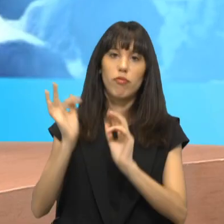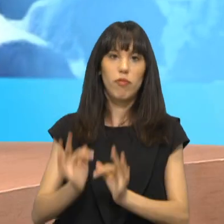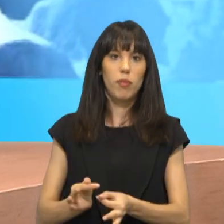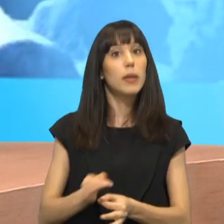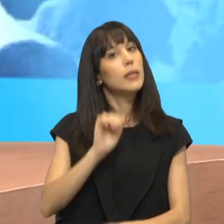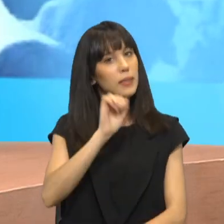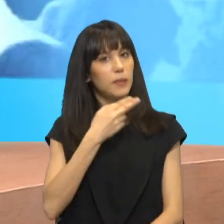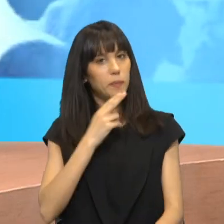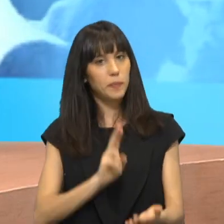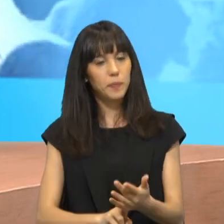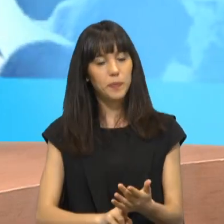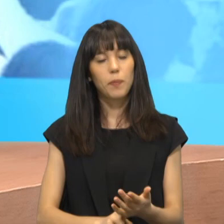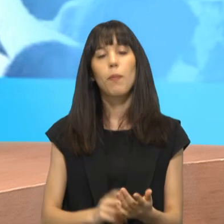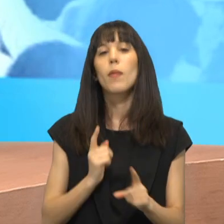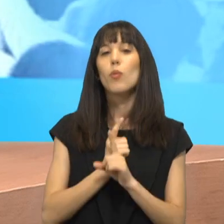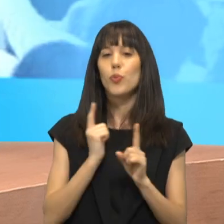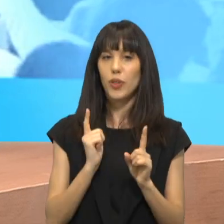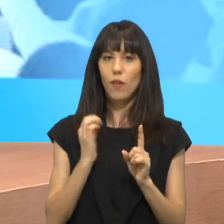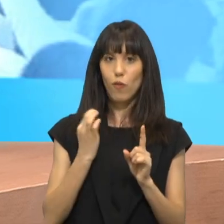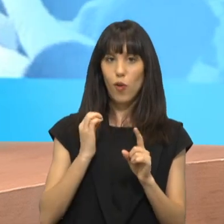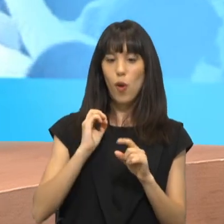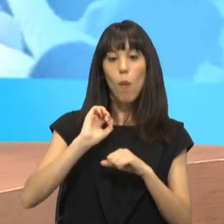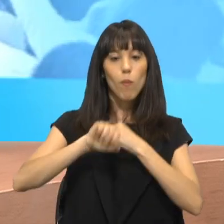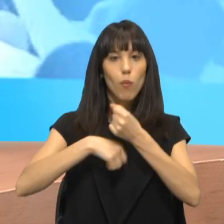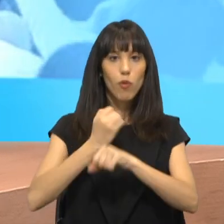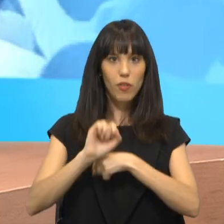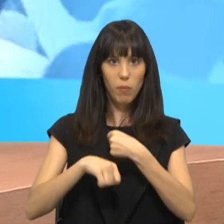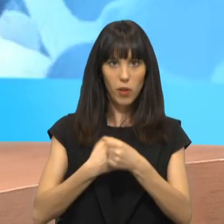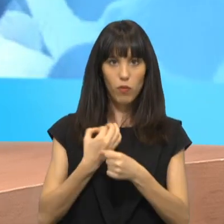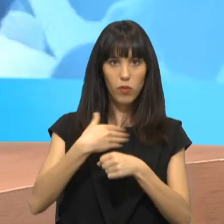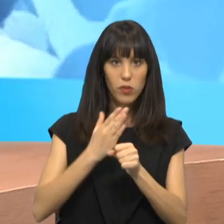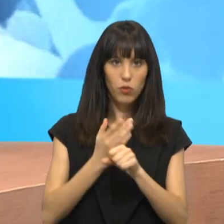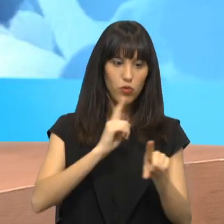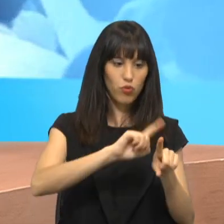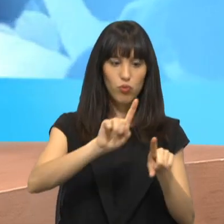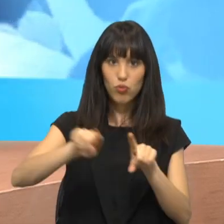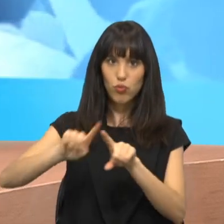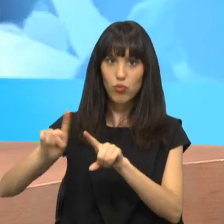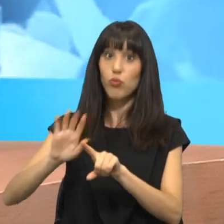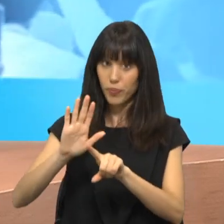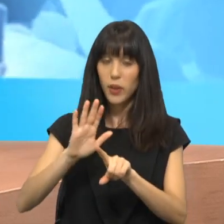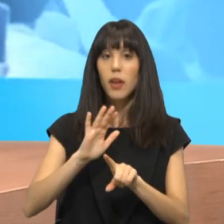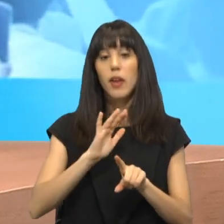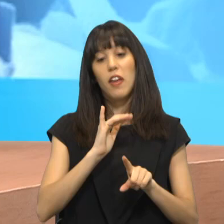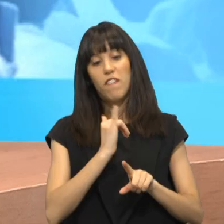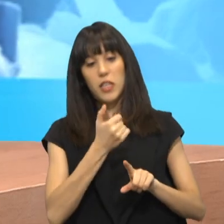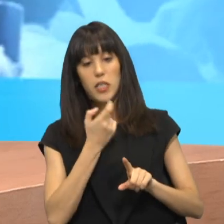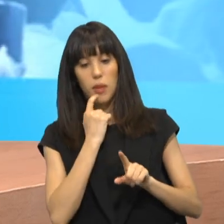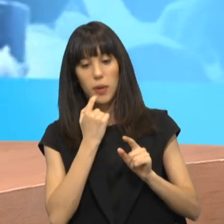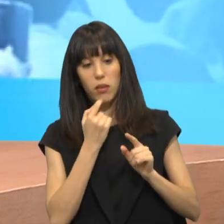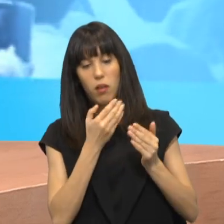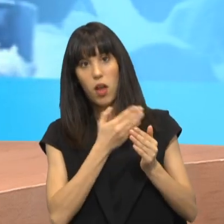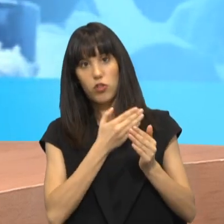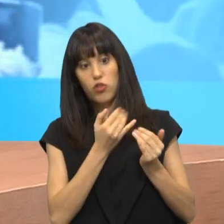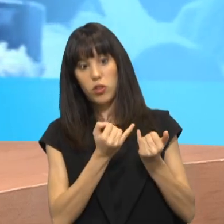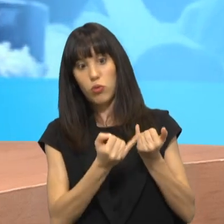verdade. Esta movimentação que se deu por parte de vários setores antes e durante o 25 de Abril